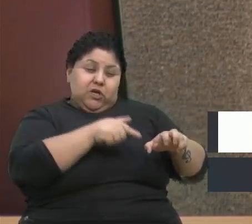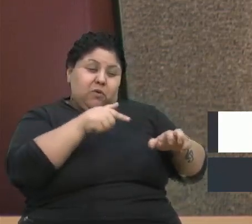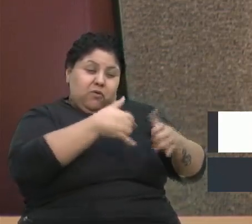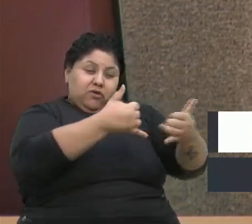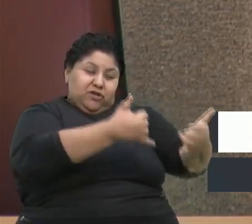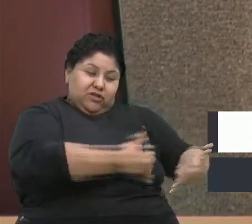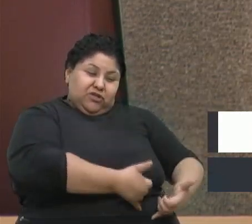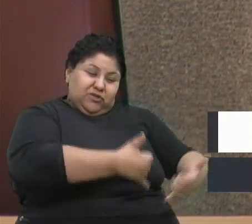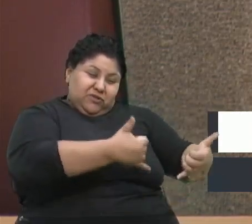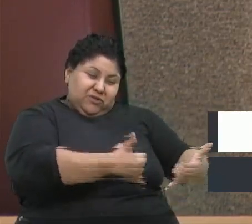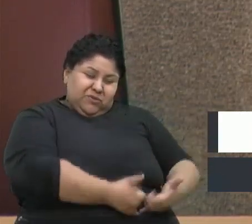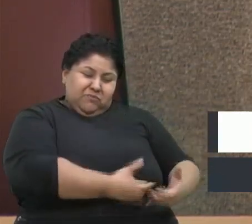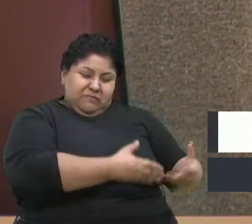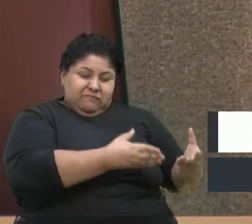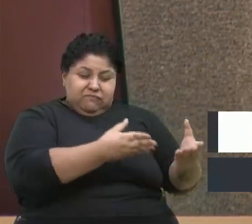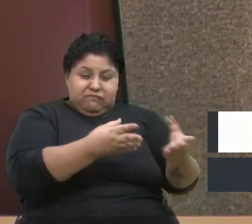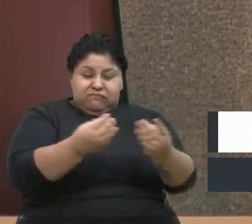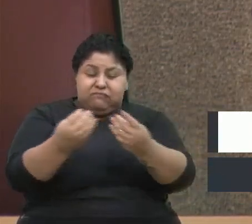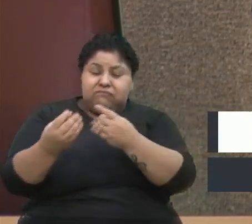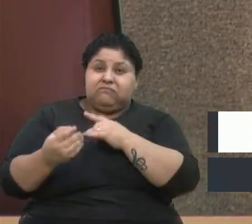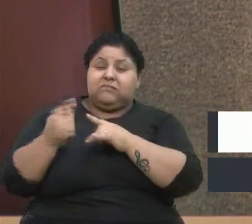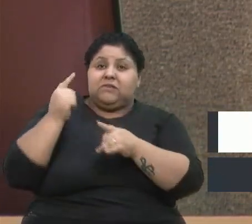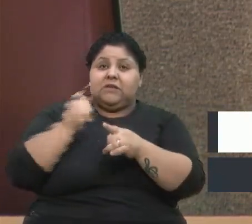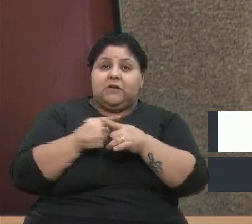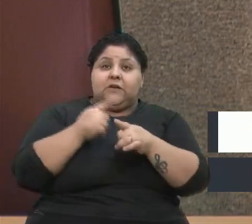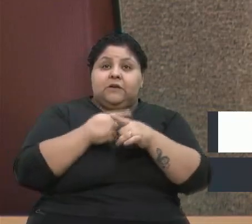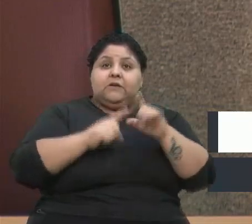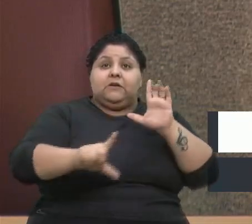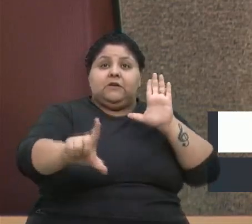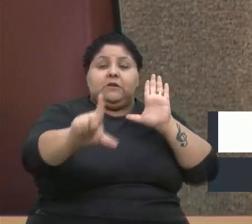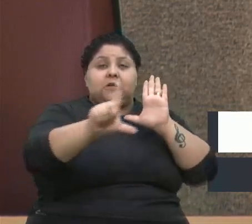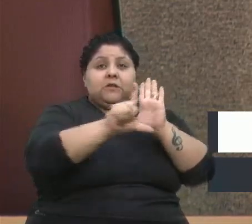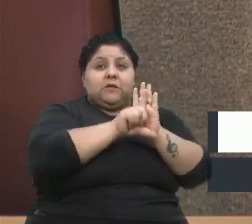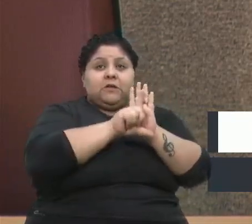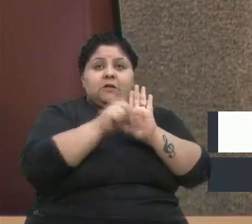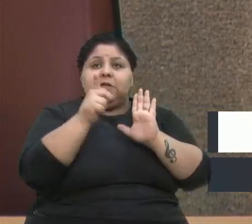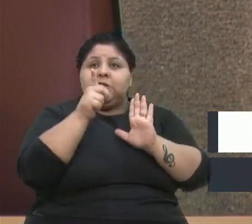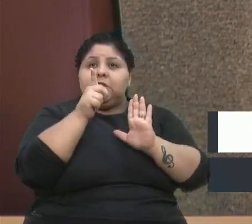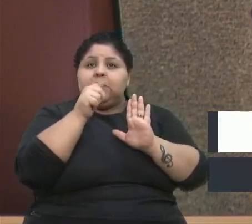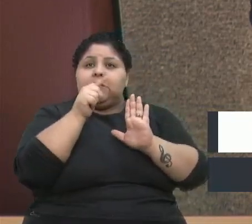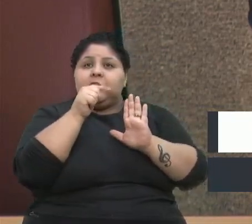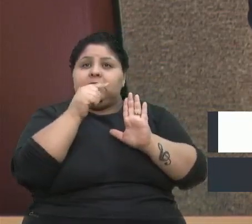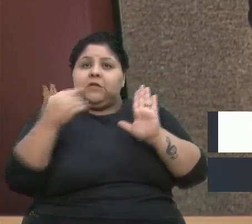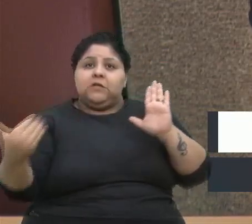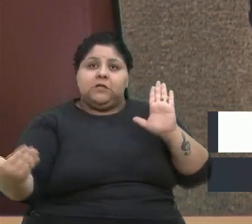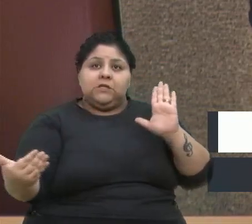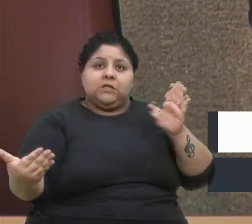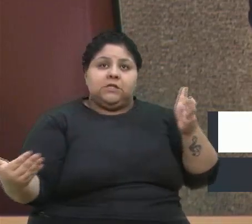de uma forma tremenda por causa que a lei das águas ainda não bateu nessa casa.